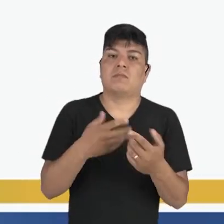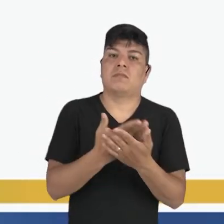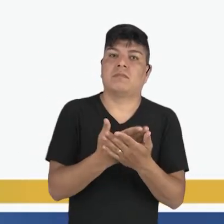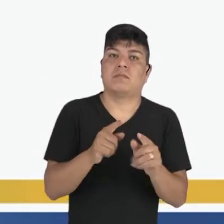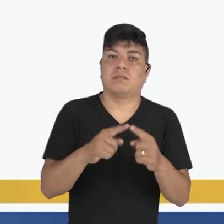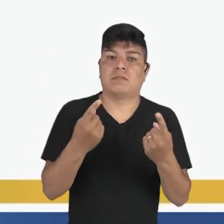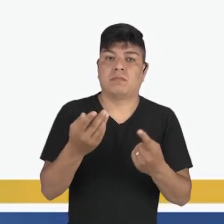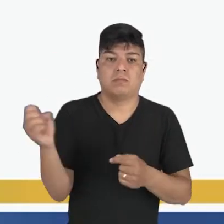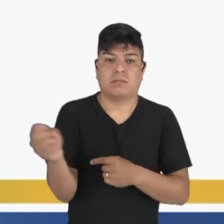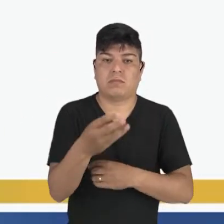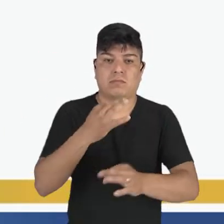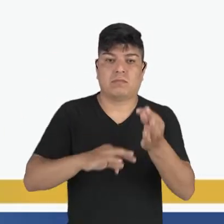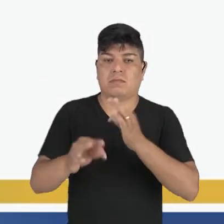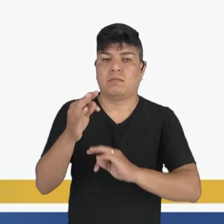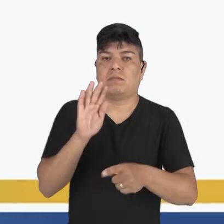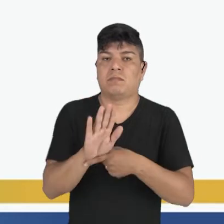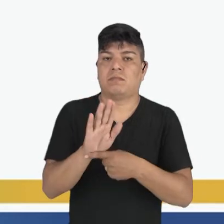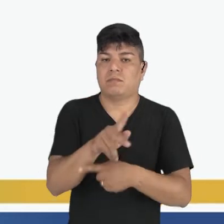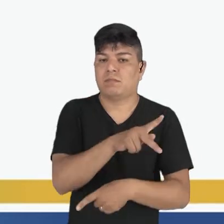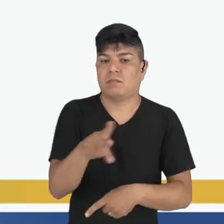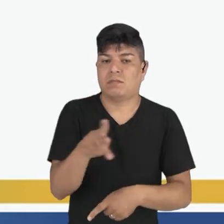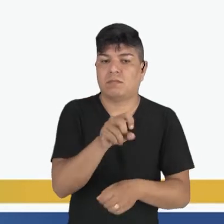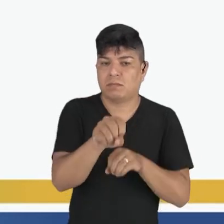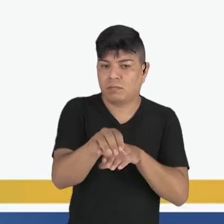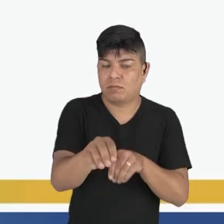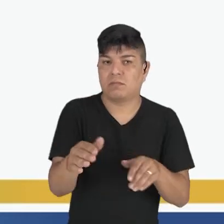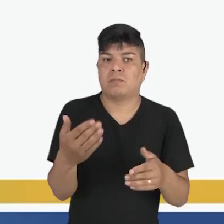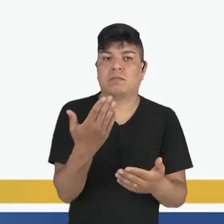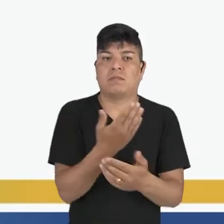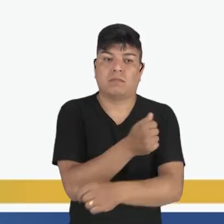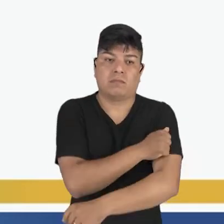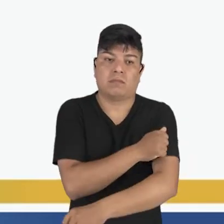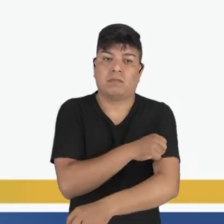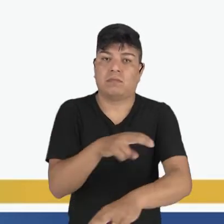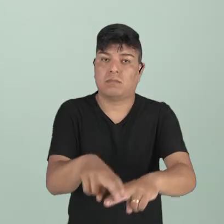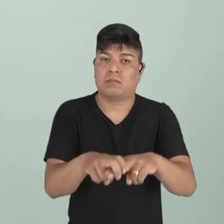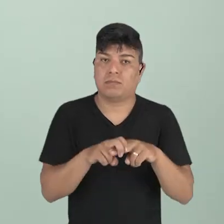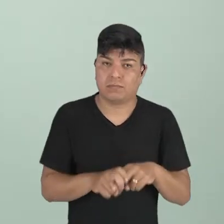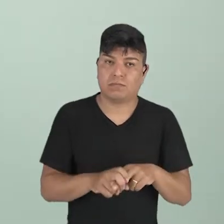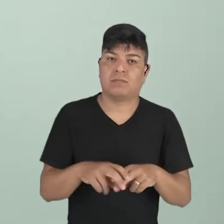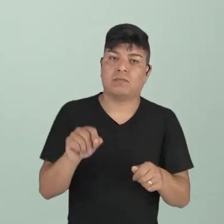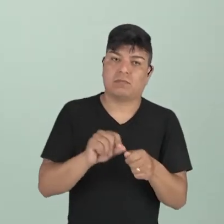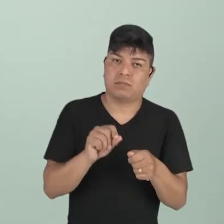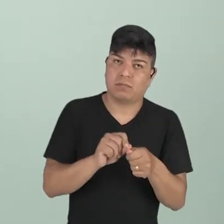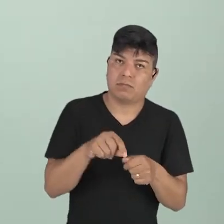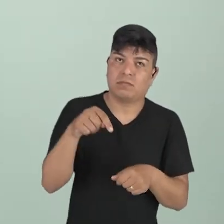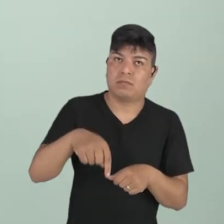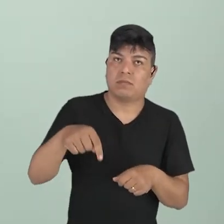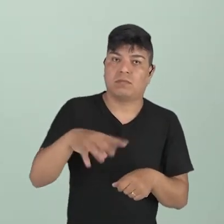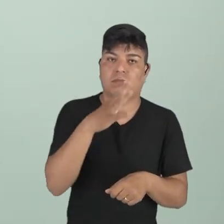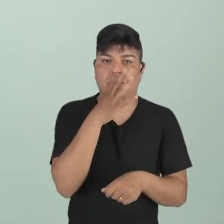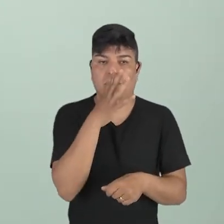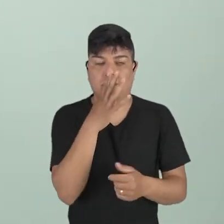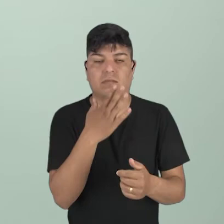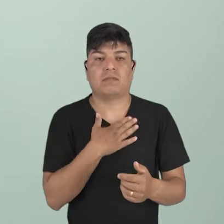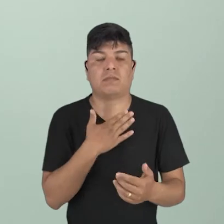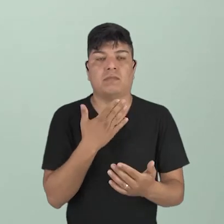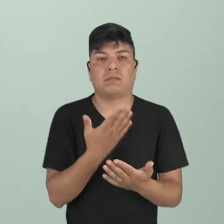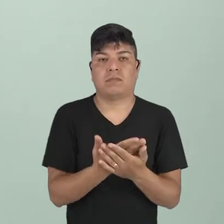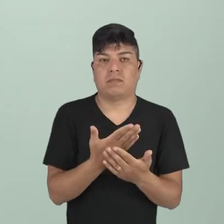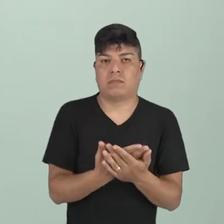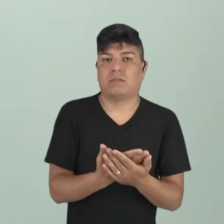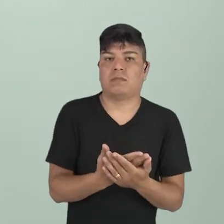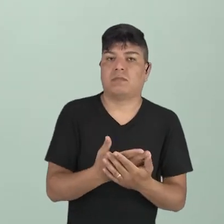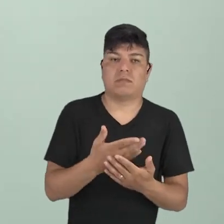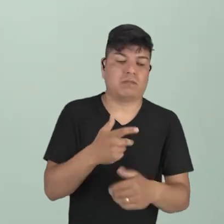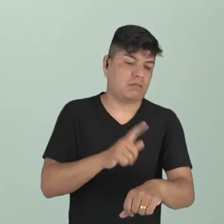para ajudar ali o professor nessa tarefa de ensinar os seus alunos. Isso aqui que nós estamos fazendo, né? Você assistindo a minha aula, na hora